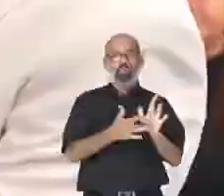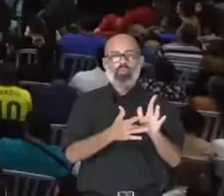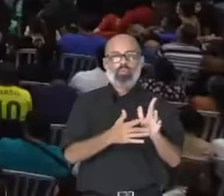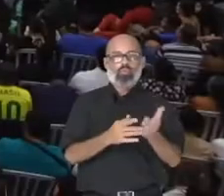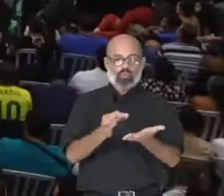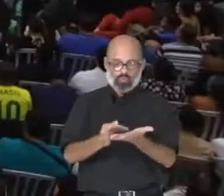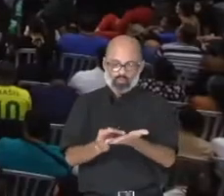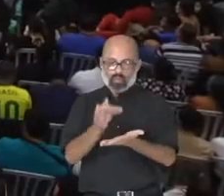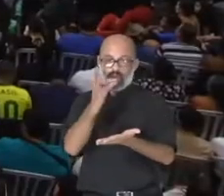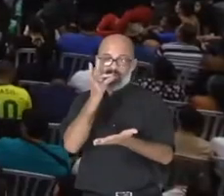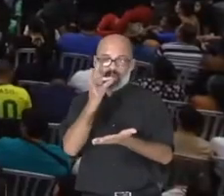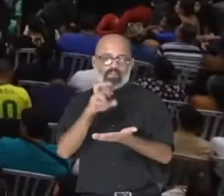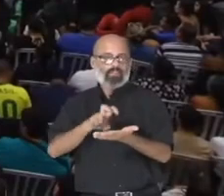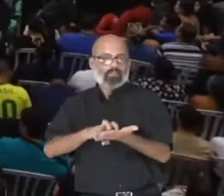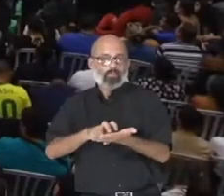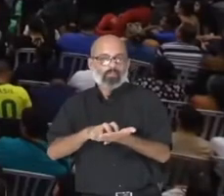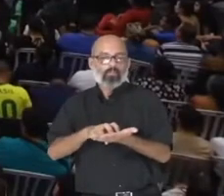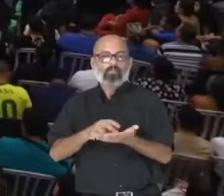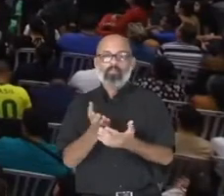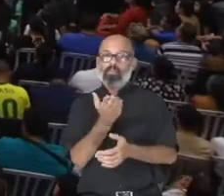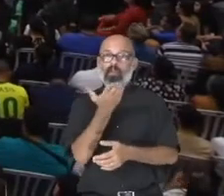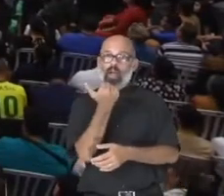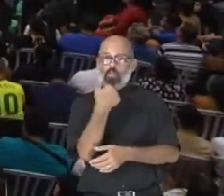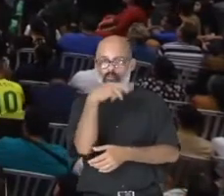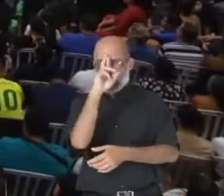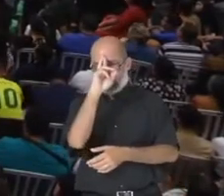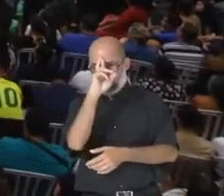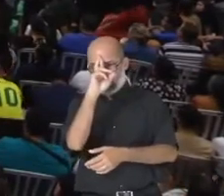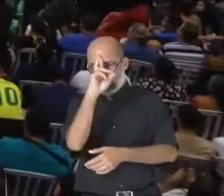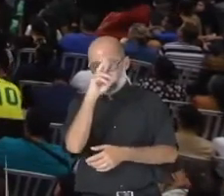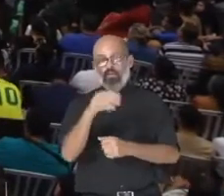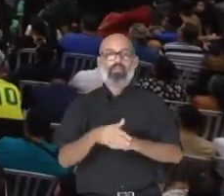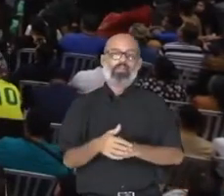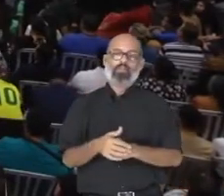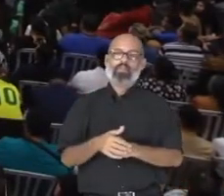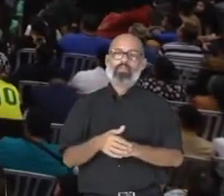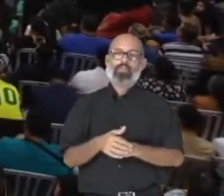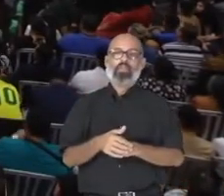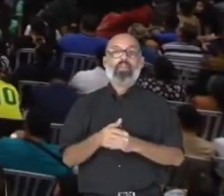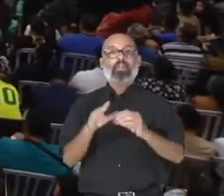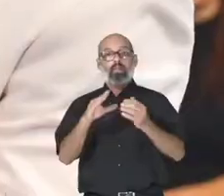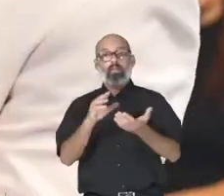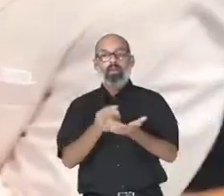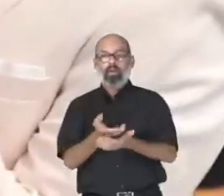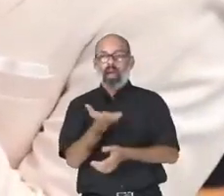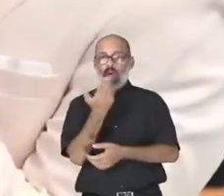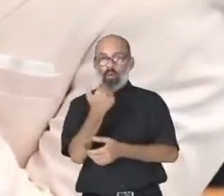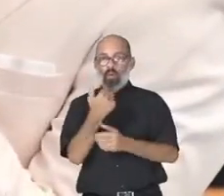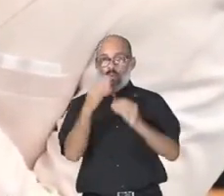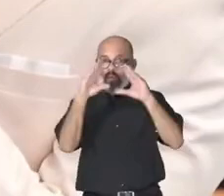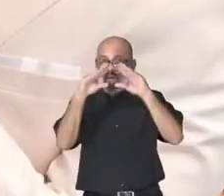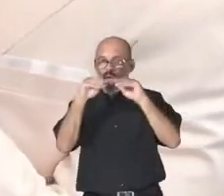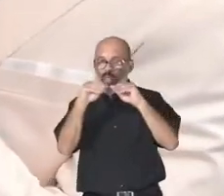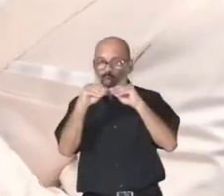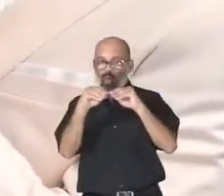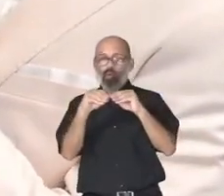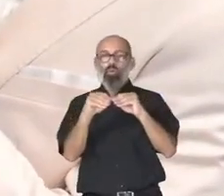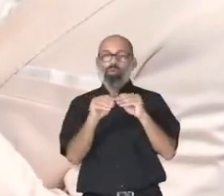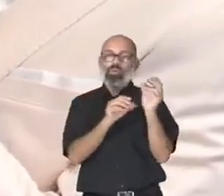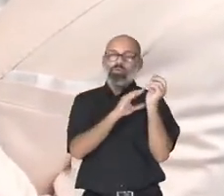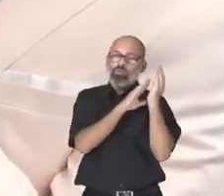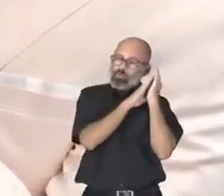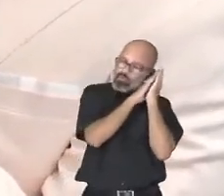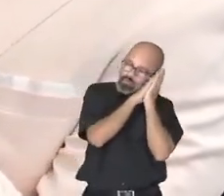tomavam café da manhã com ele, almoçavam com ele, jantavam com ele, dormiam ao lado